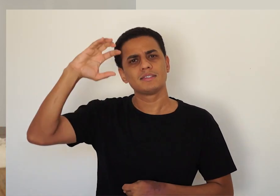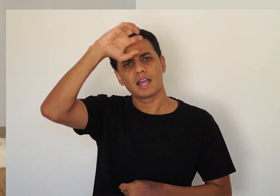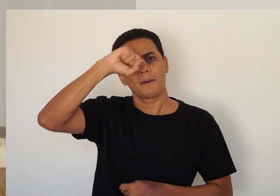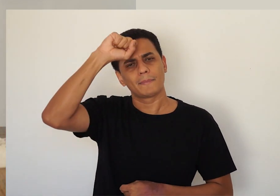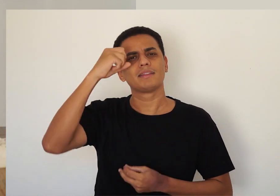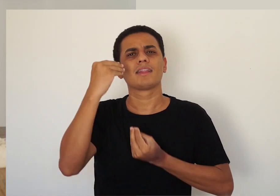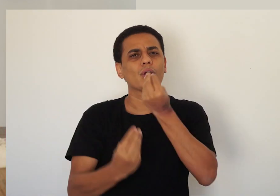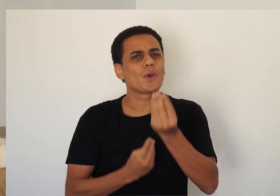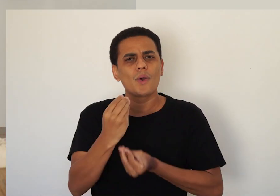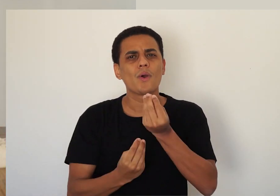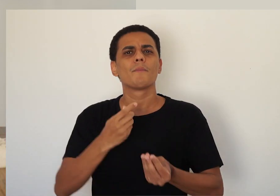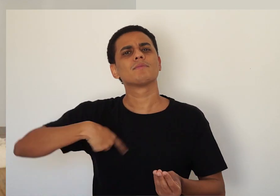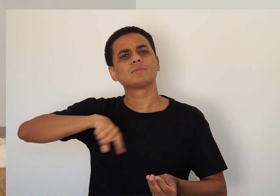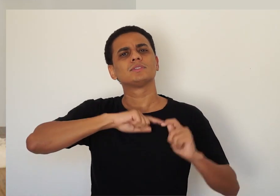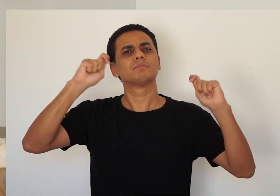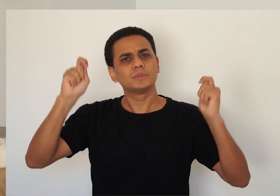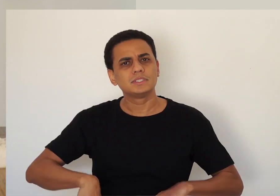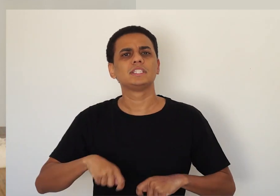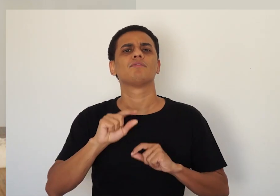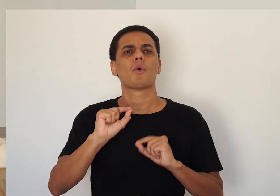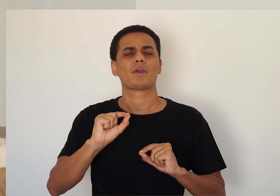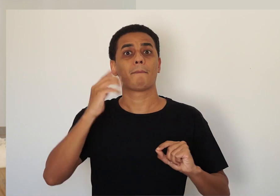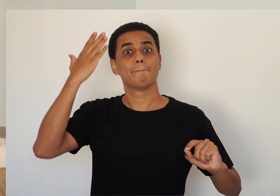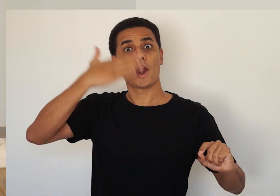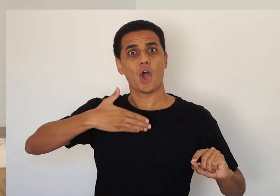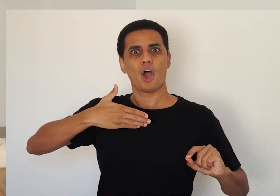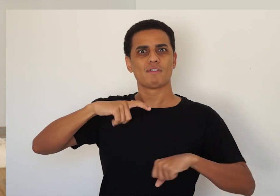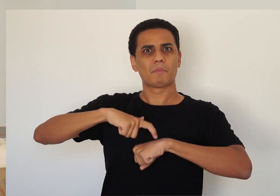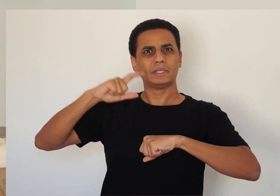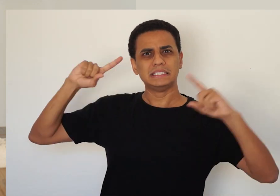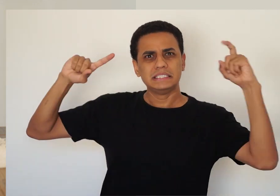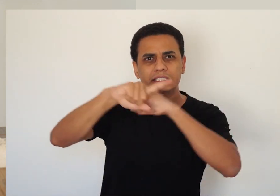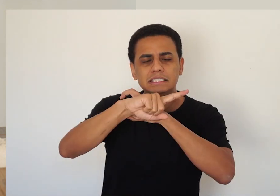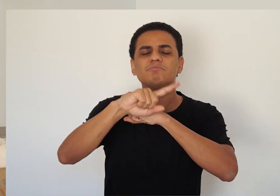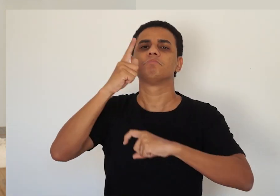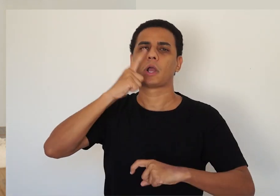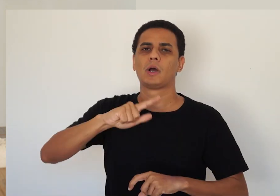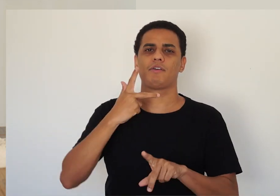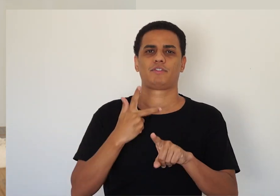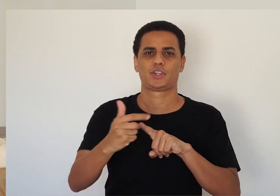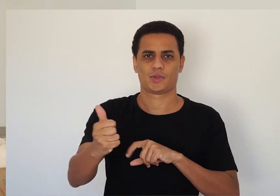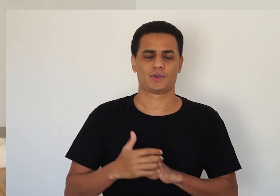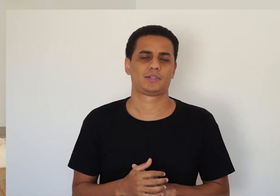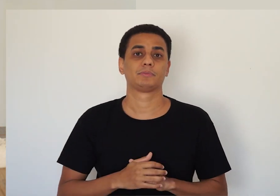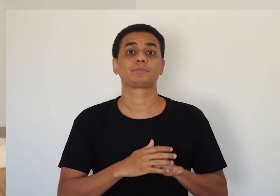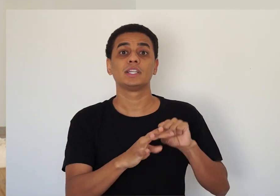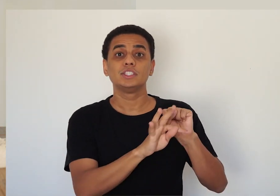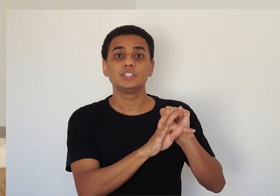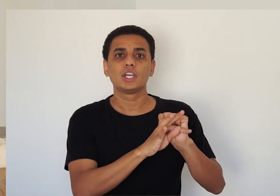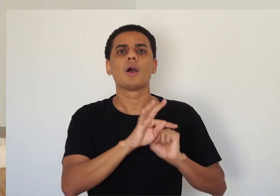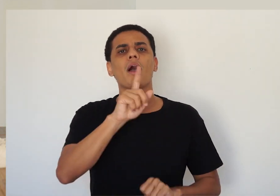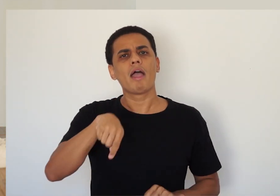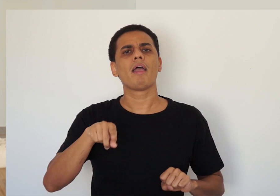essas provações da melhor maneira possível. Eu queria ler alguns trechos aqui. Tiago, ele é o irmão